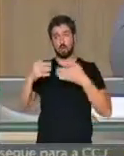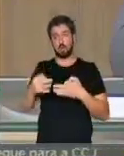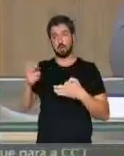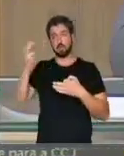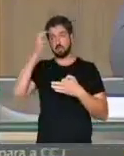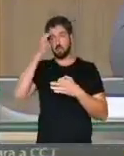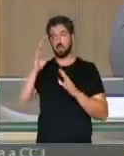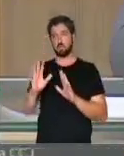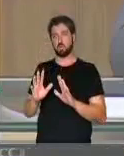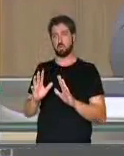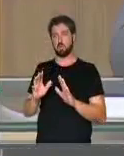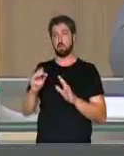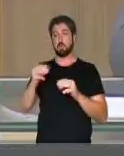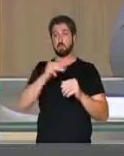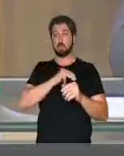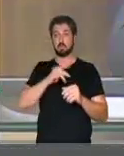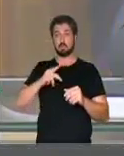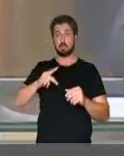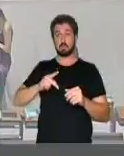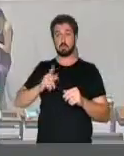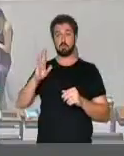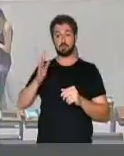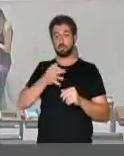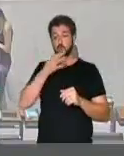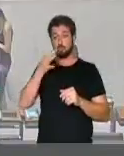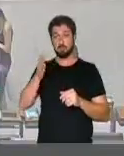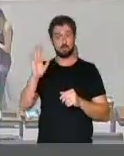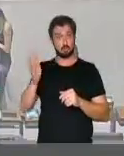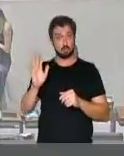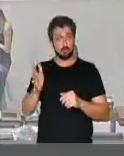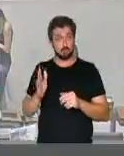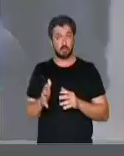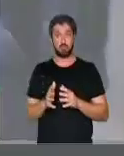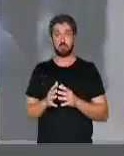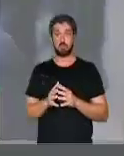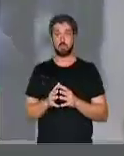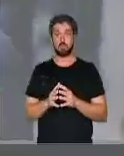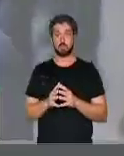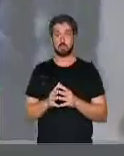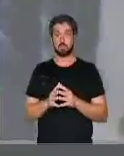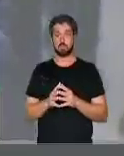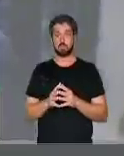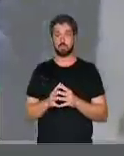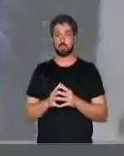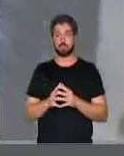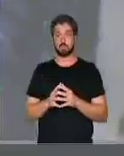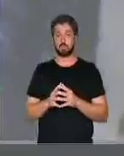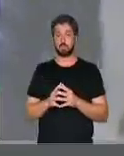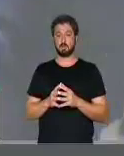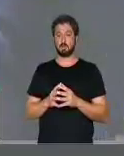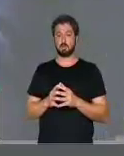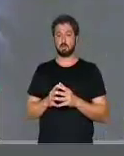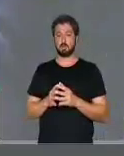honestidade intelectual. O Ministério Público já se posicionou. Vamos respeitar o deputado, por favor.